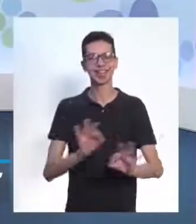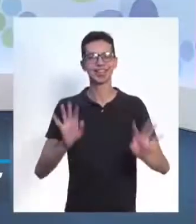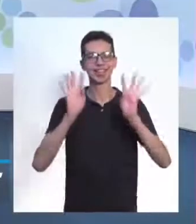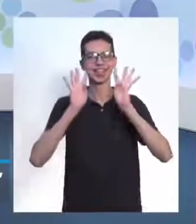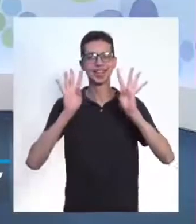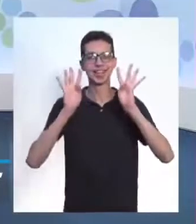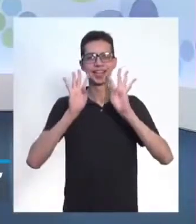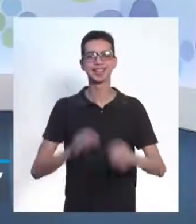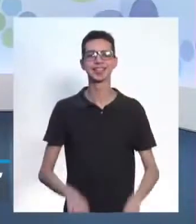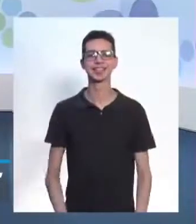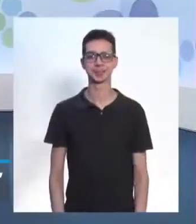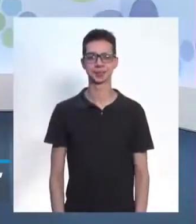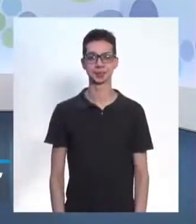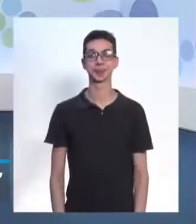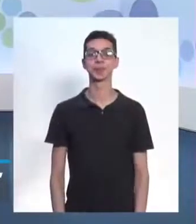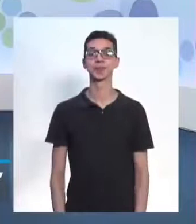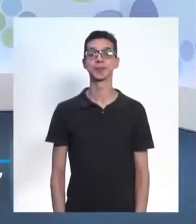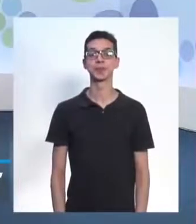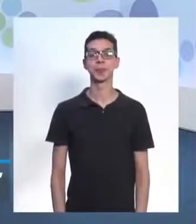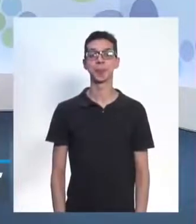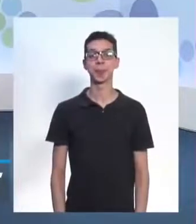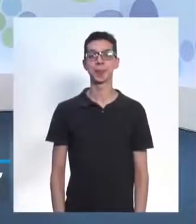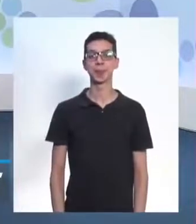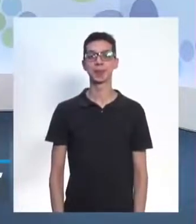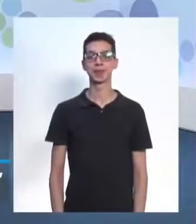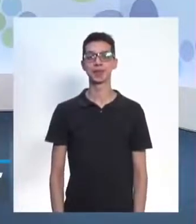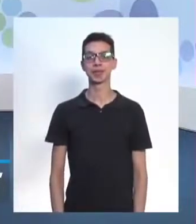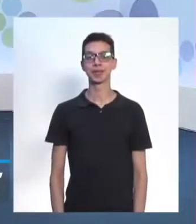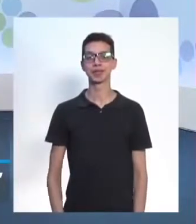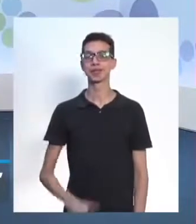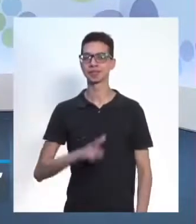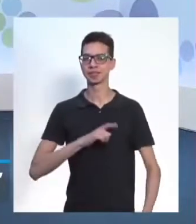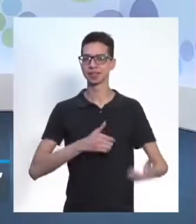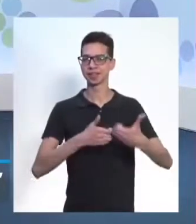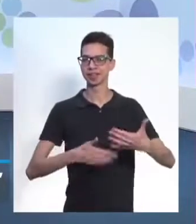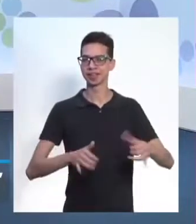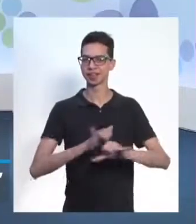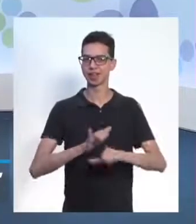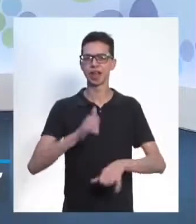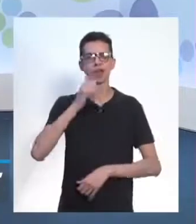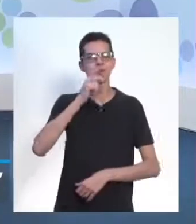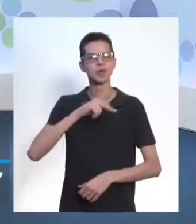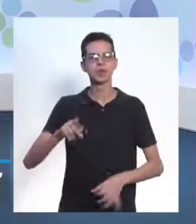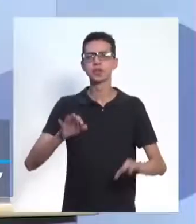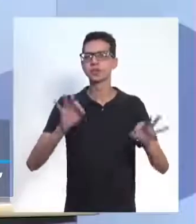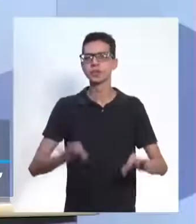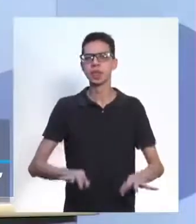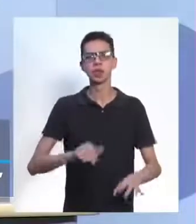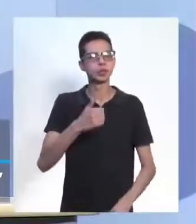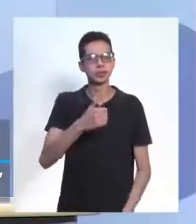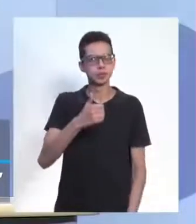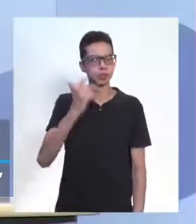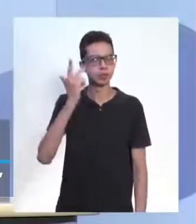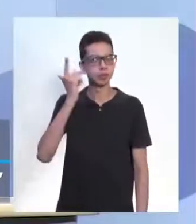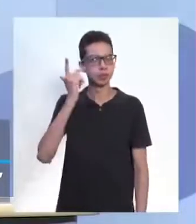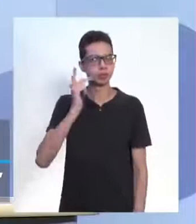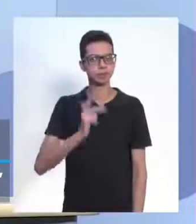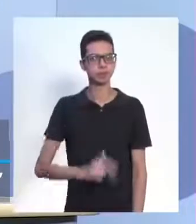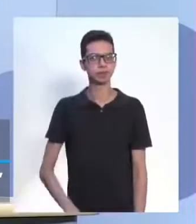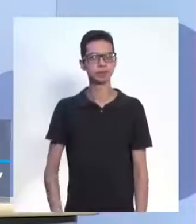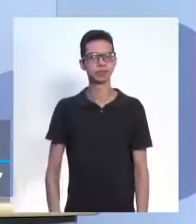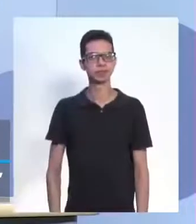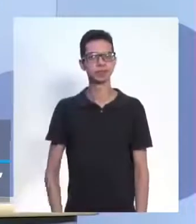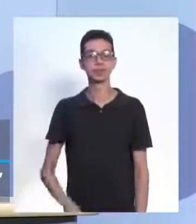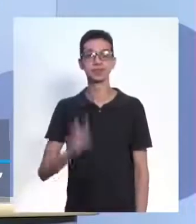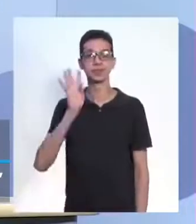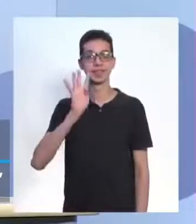ó. Professora, tá tudo bem, tá tudo certo. Ai, que Alguém, bom. Eu não sei quem foi que colocou isso. Outra coisa que legal, eu